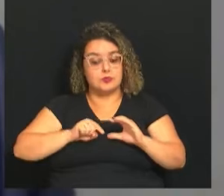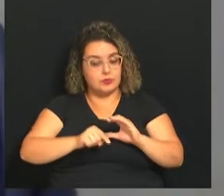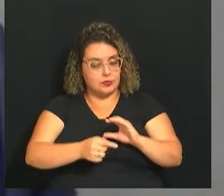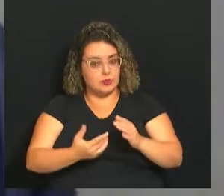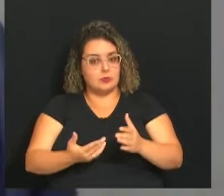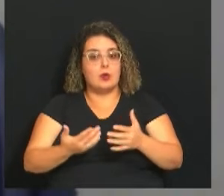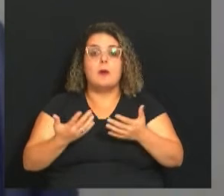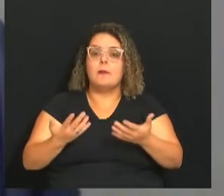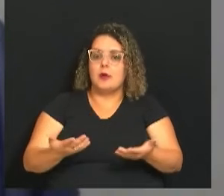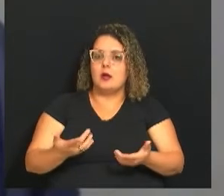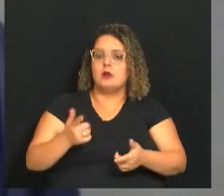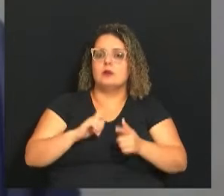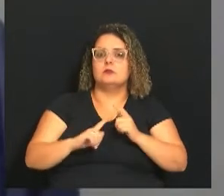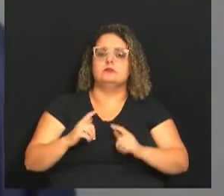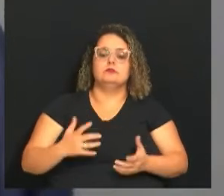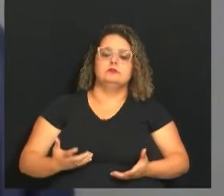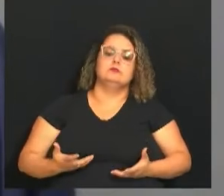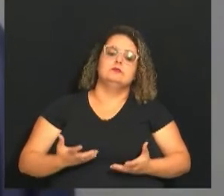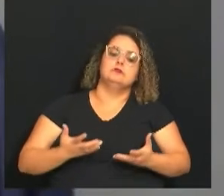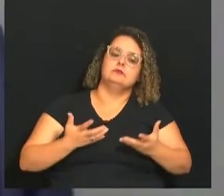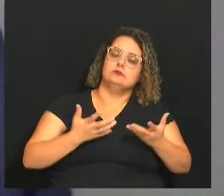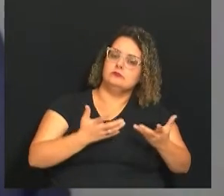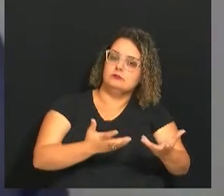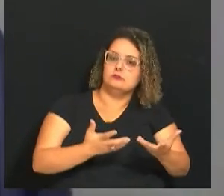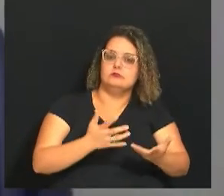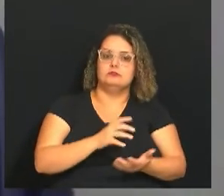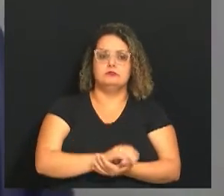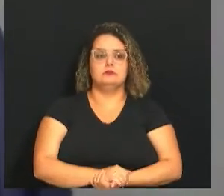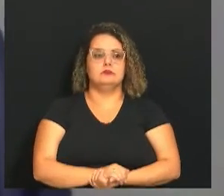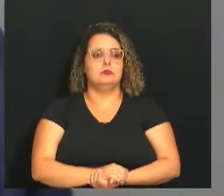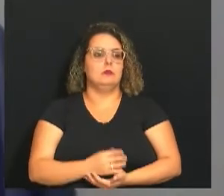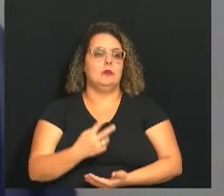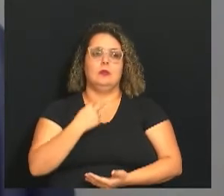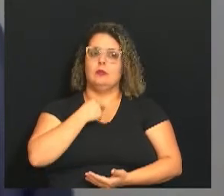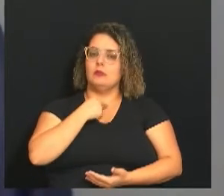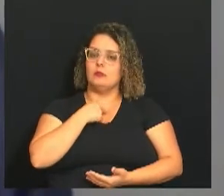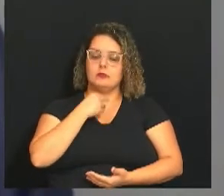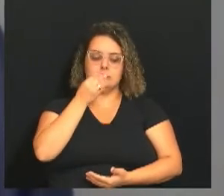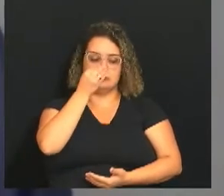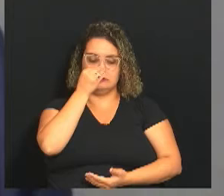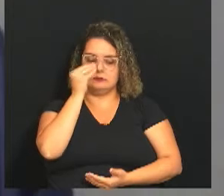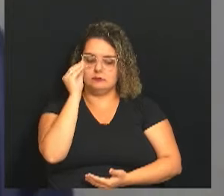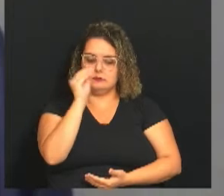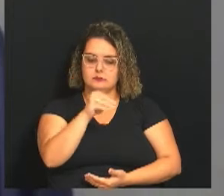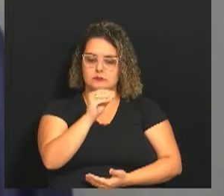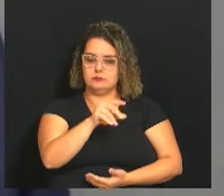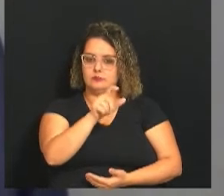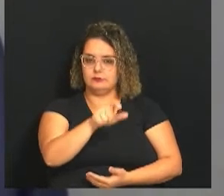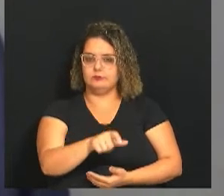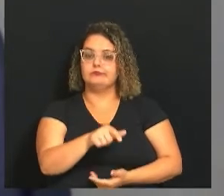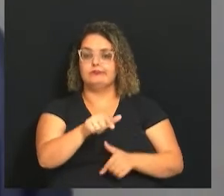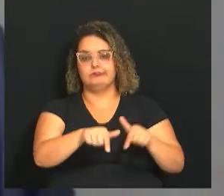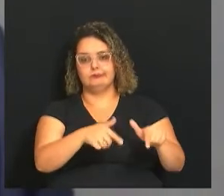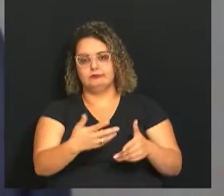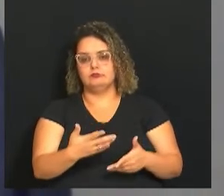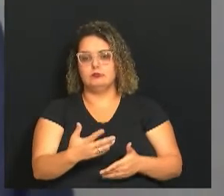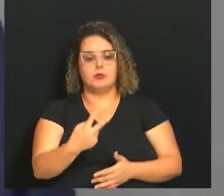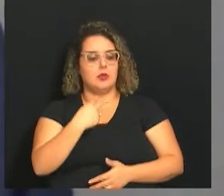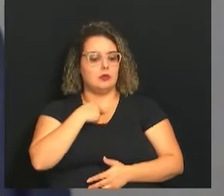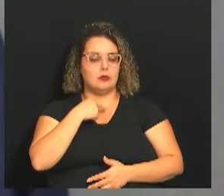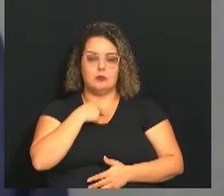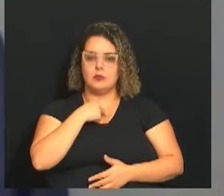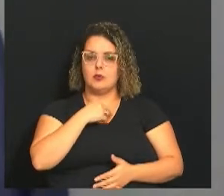empresa, porque ela não vai poder simplesmente abandonar o empregado ou se eximir de responsabilidade, porque a legislação